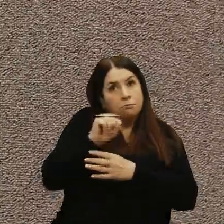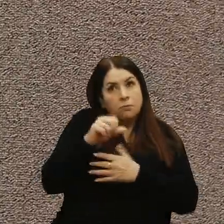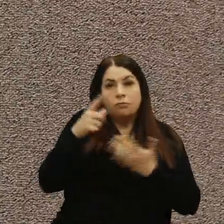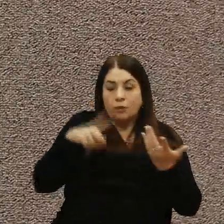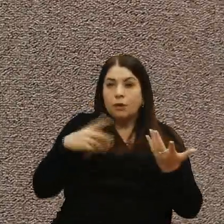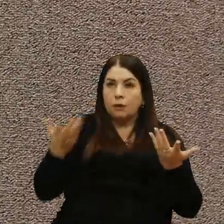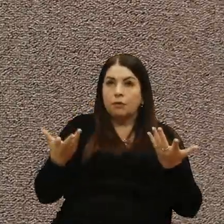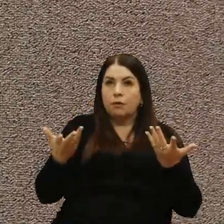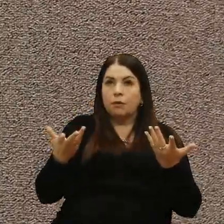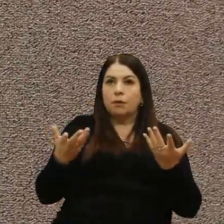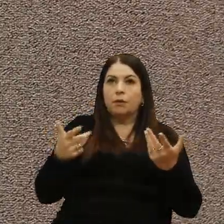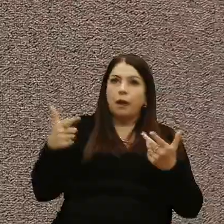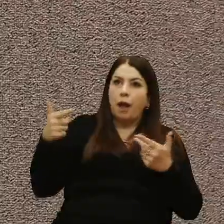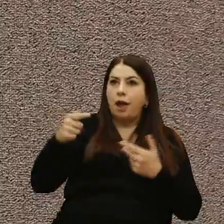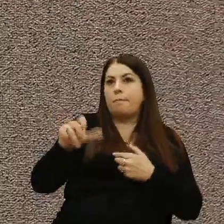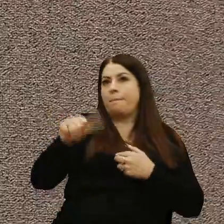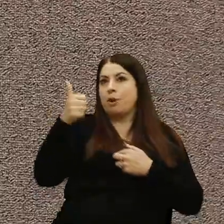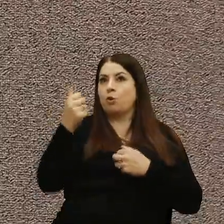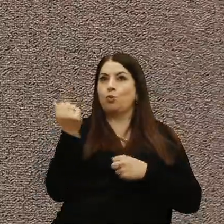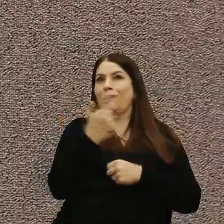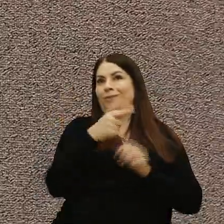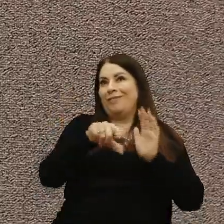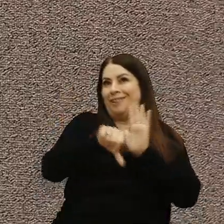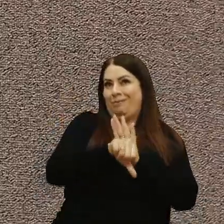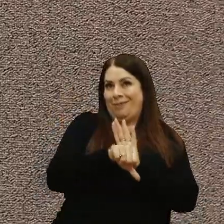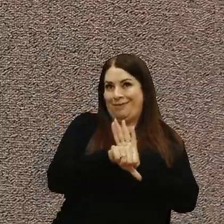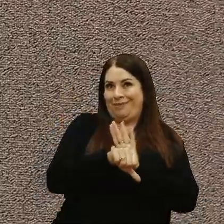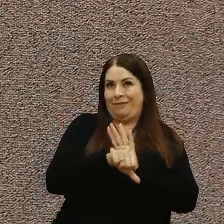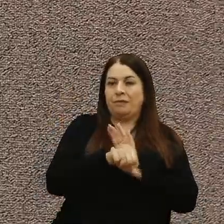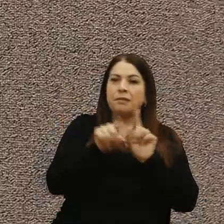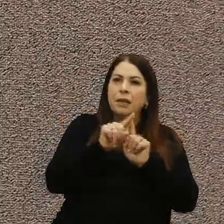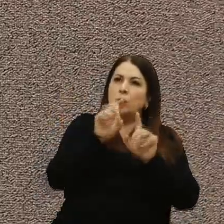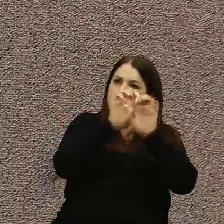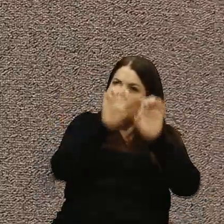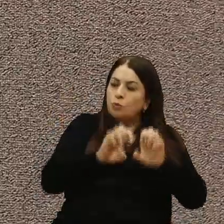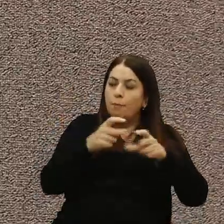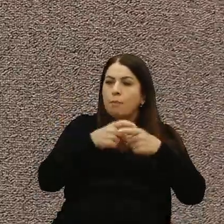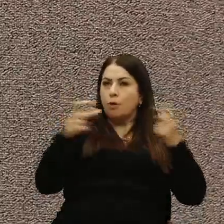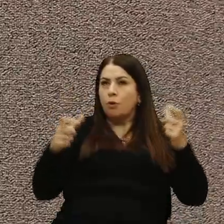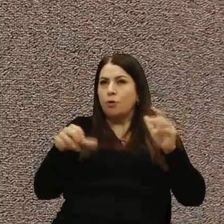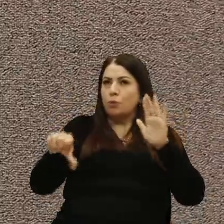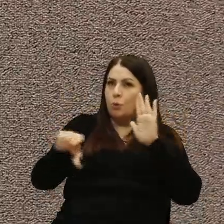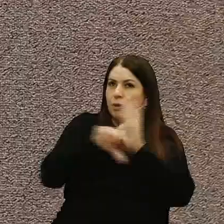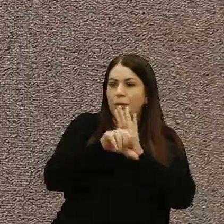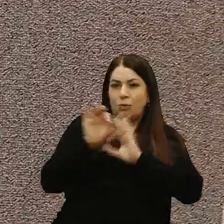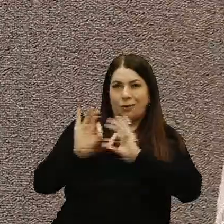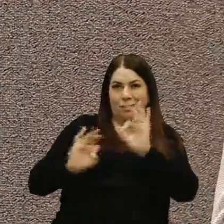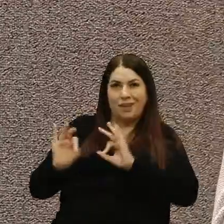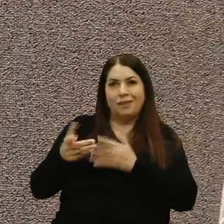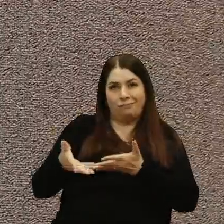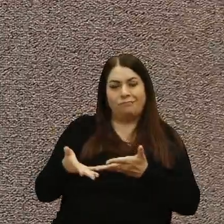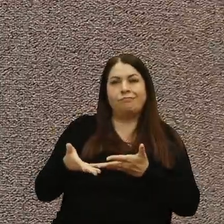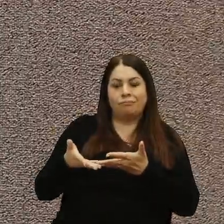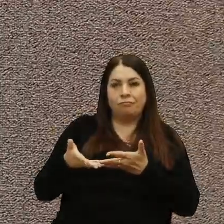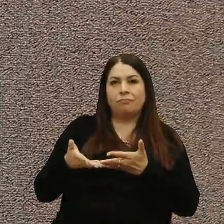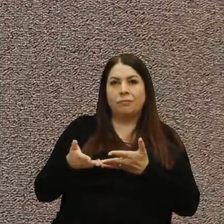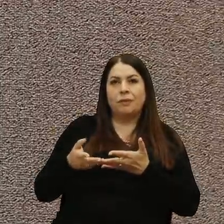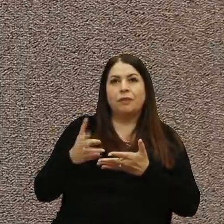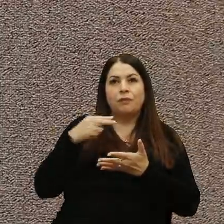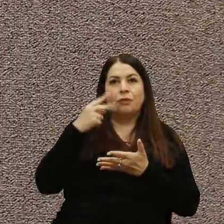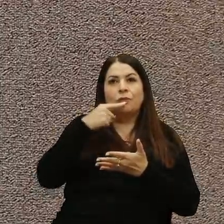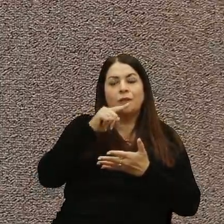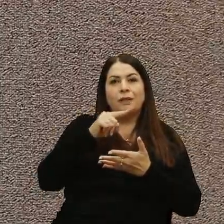que ter arma melhor que o crime organizado, ele tem que ter estrutura maior que o crime organizado. Então, vereador